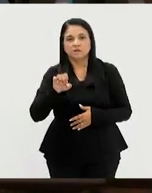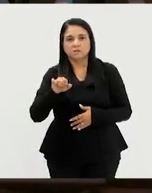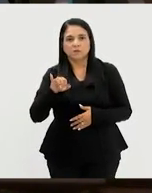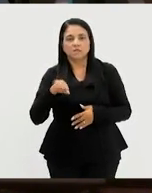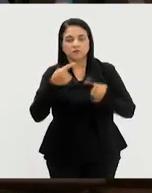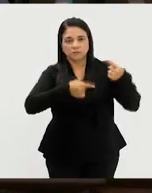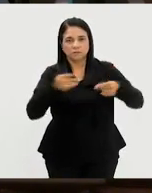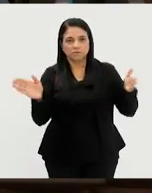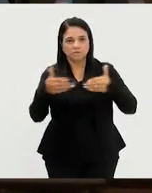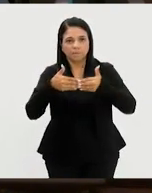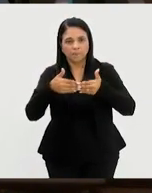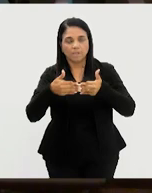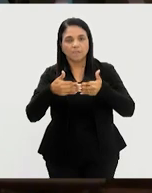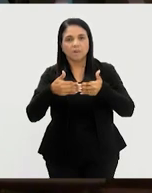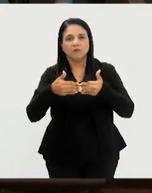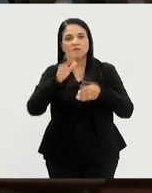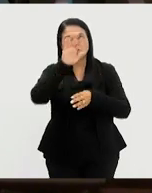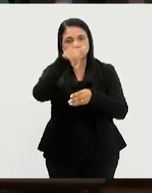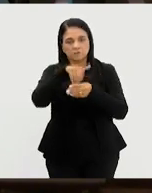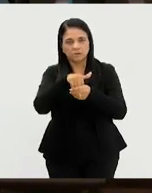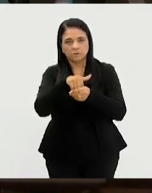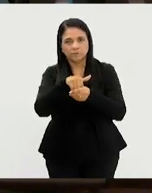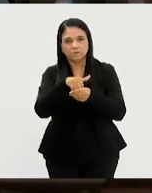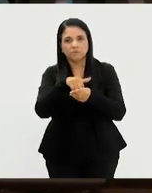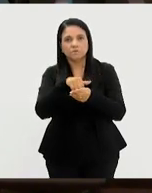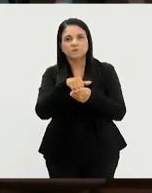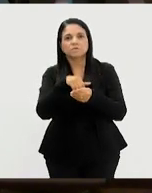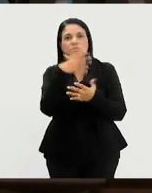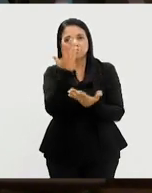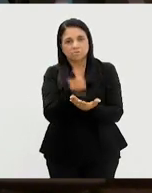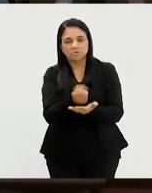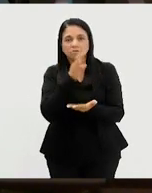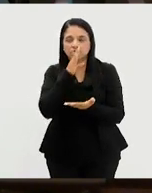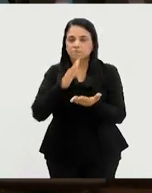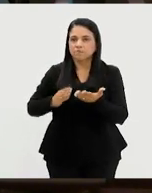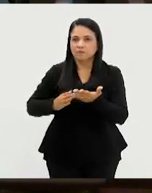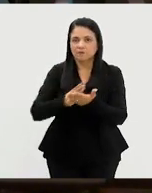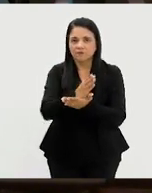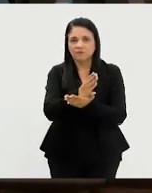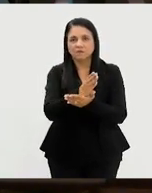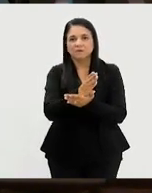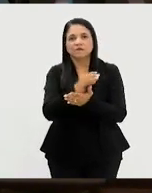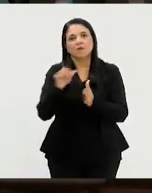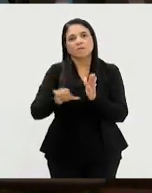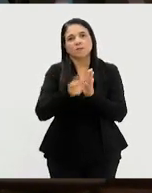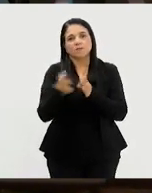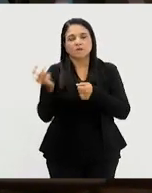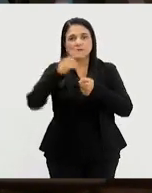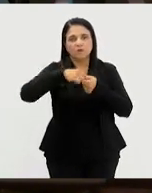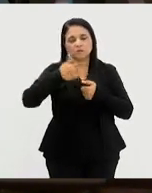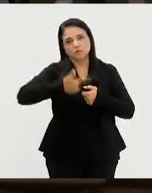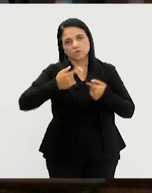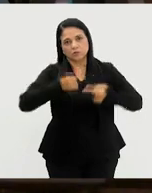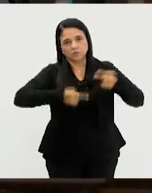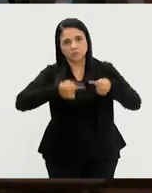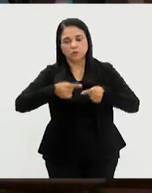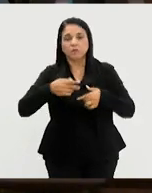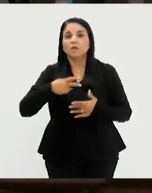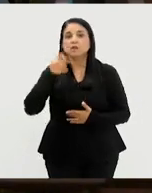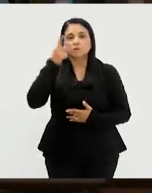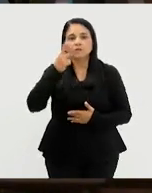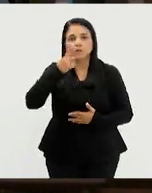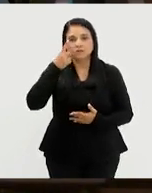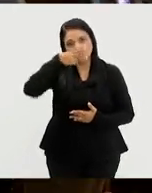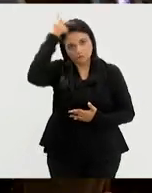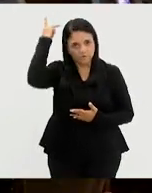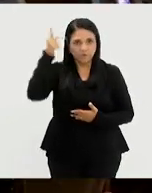discutir encerrada a discussão em votação aão aprovada em primeira retorno em segunda Deputado Fred Pacheco